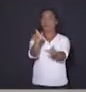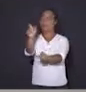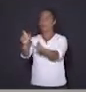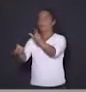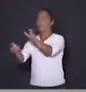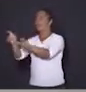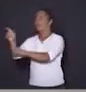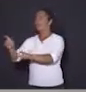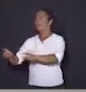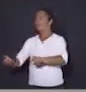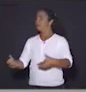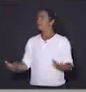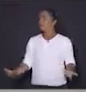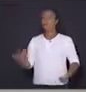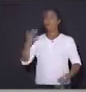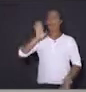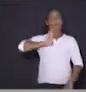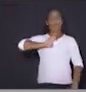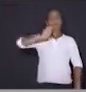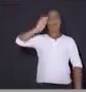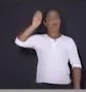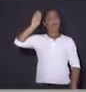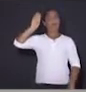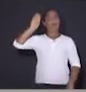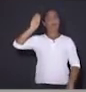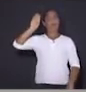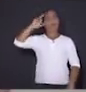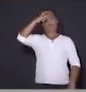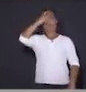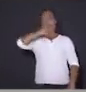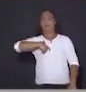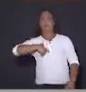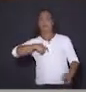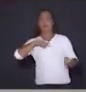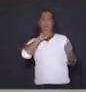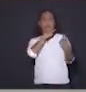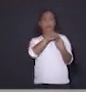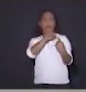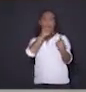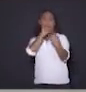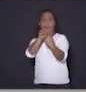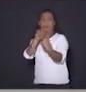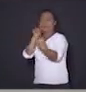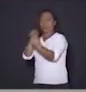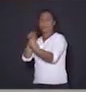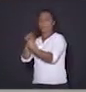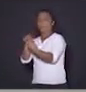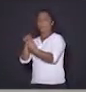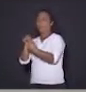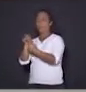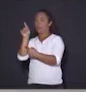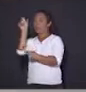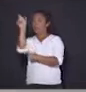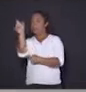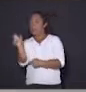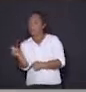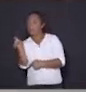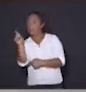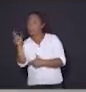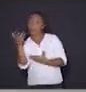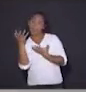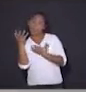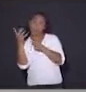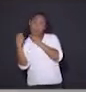dizendo intervozes um candidato até de muitas faces que por aquele eleitor com aquele perfil ele fala uma coisa que ele sabe que aquele perfil do eleitor que